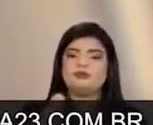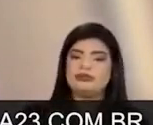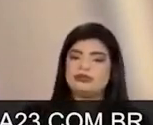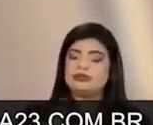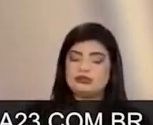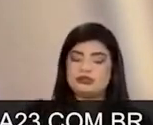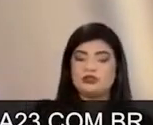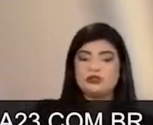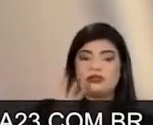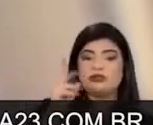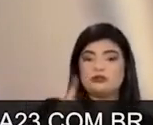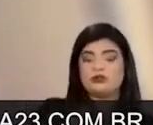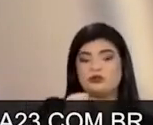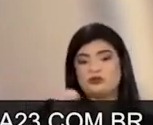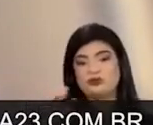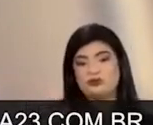valor de